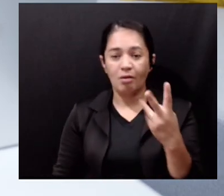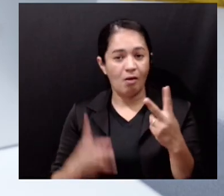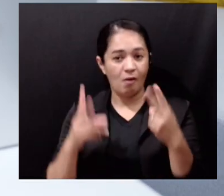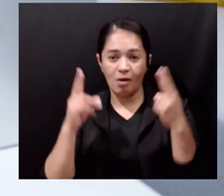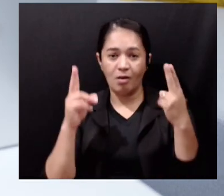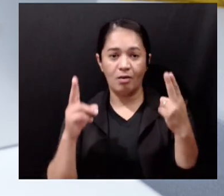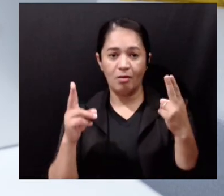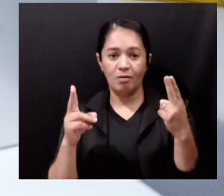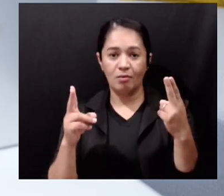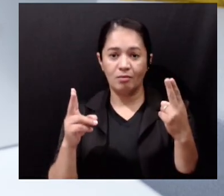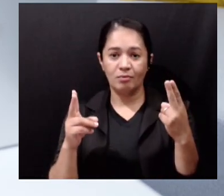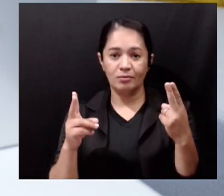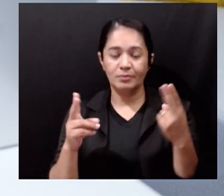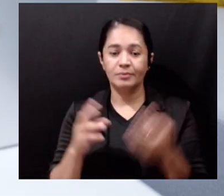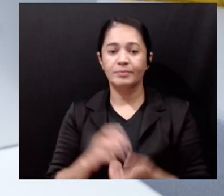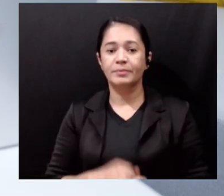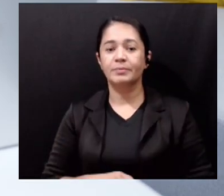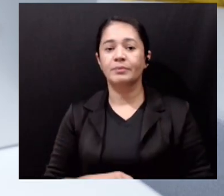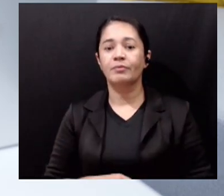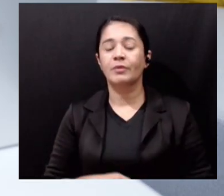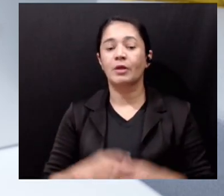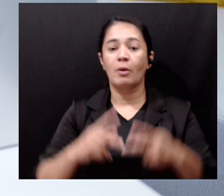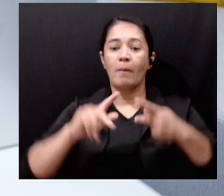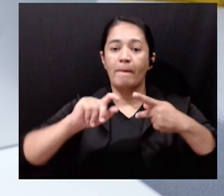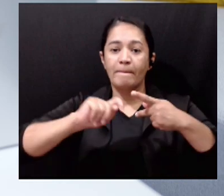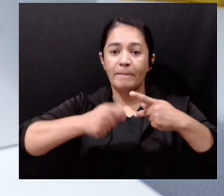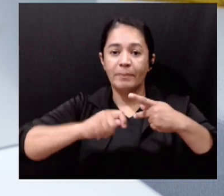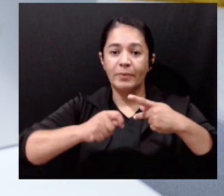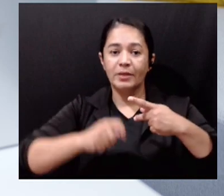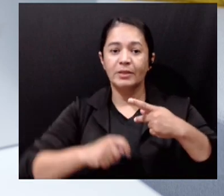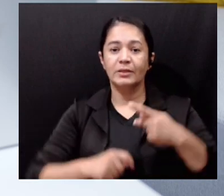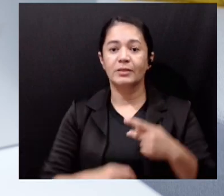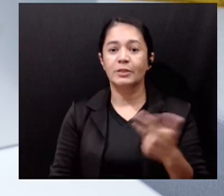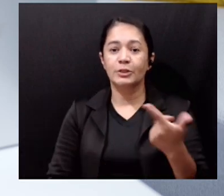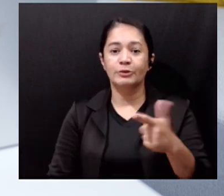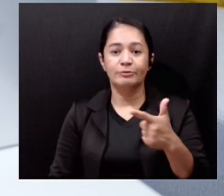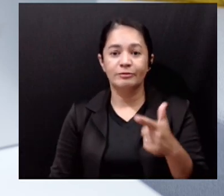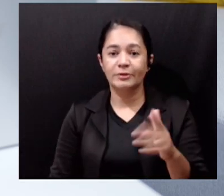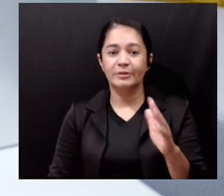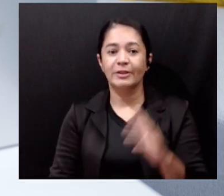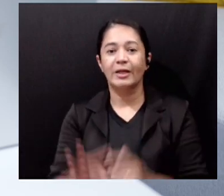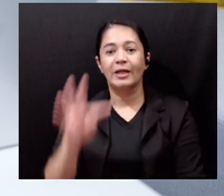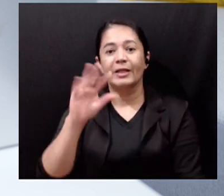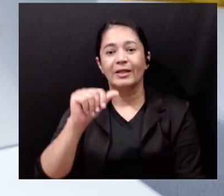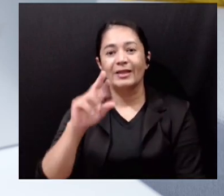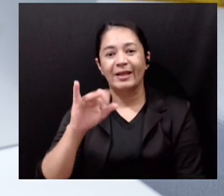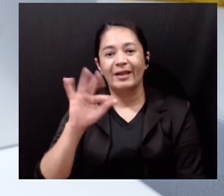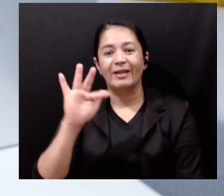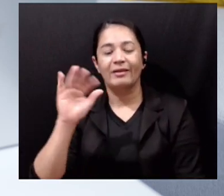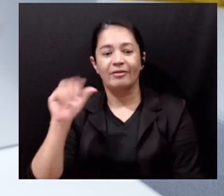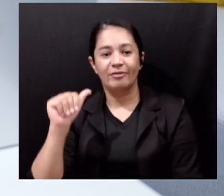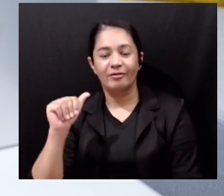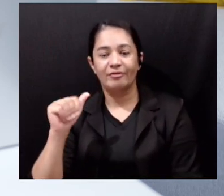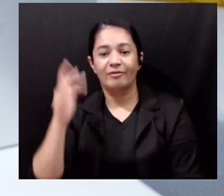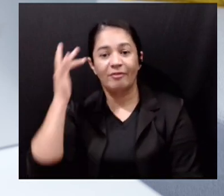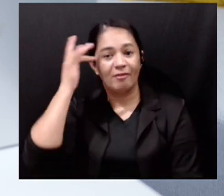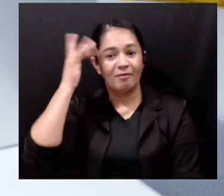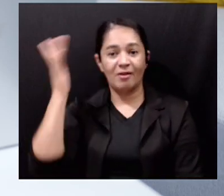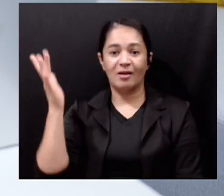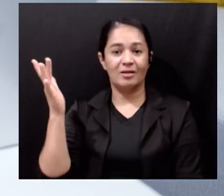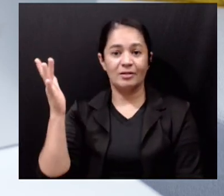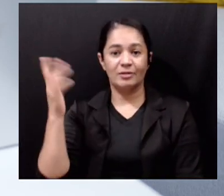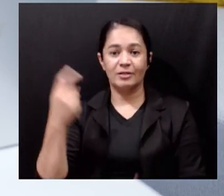esse mecanismo. Né? O Pix facilitou muito mais fazer pagamentos entre contas diferentes sem precisar das